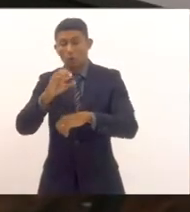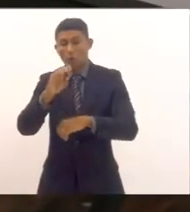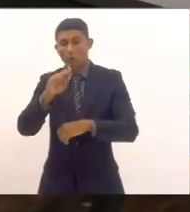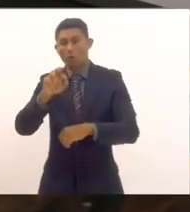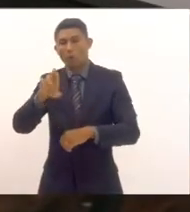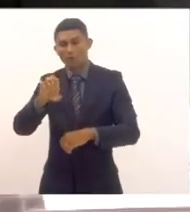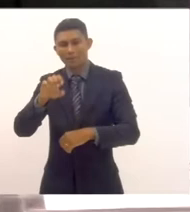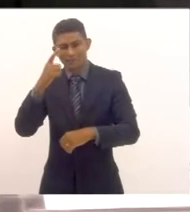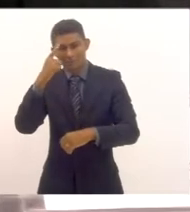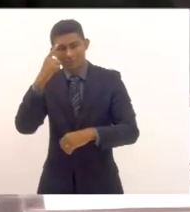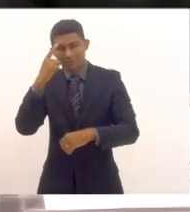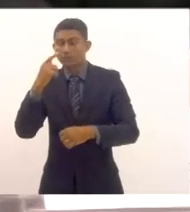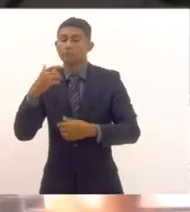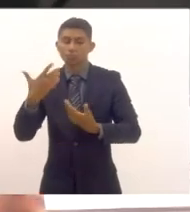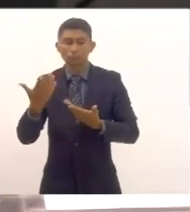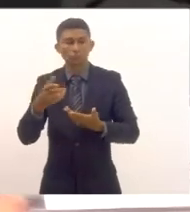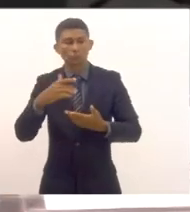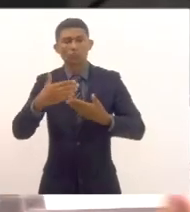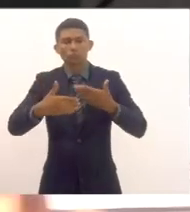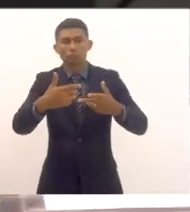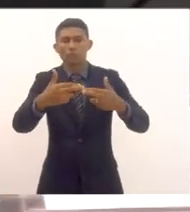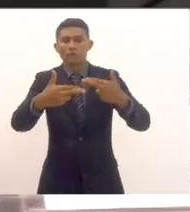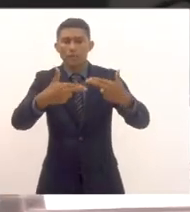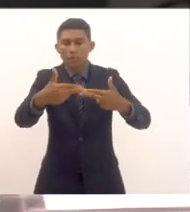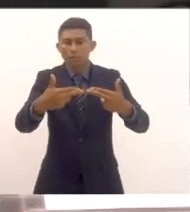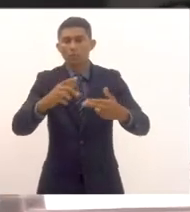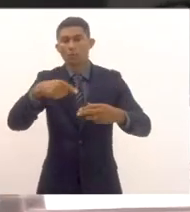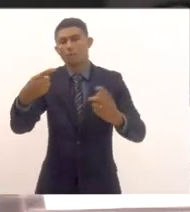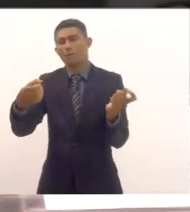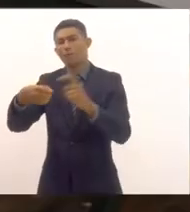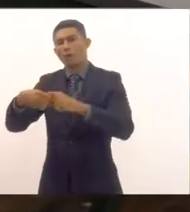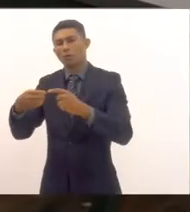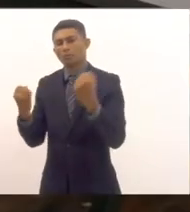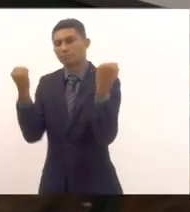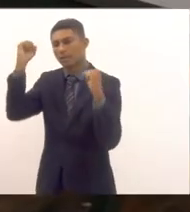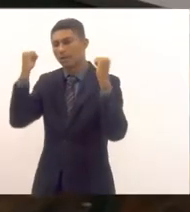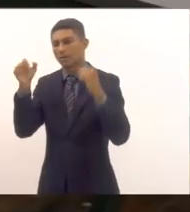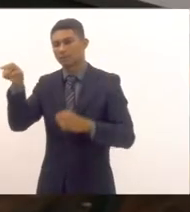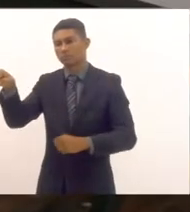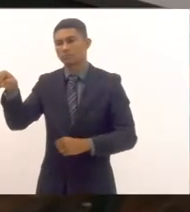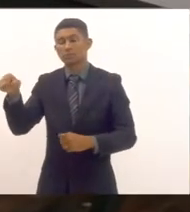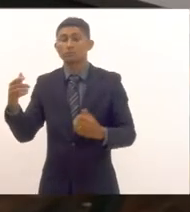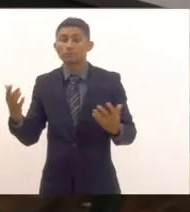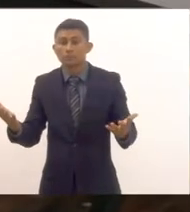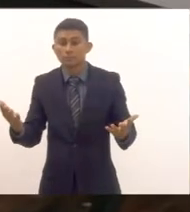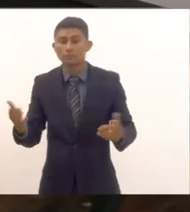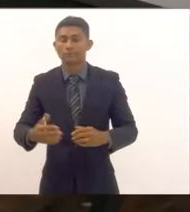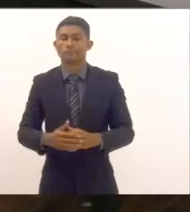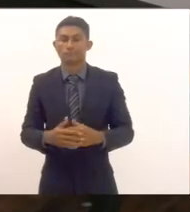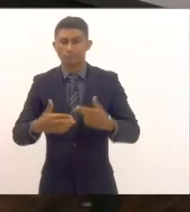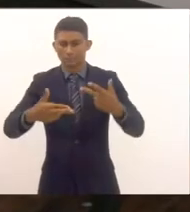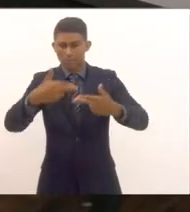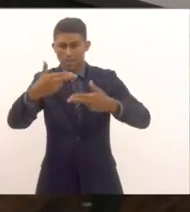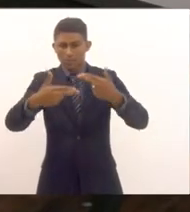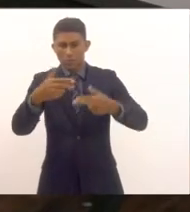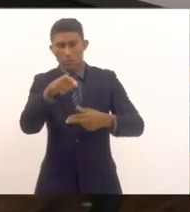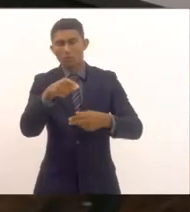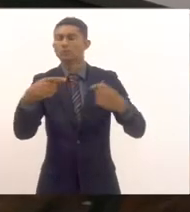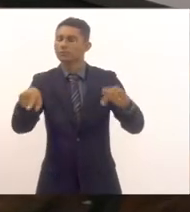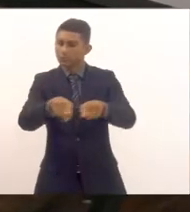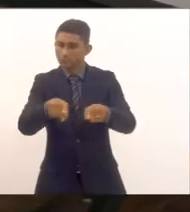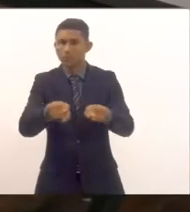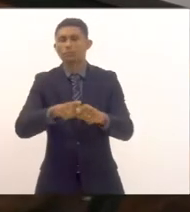volta no corpo o mercado através da ideologia Então essa as os grandes recicladores também são